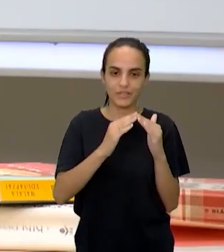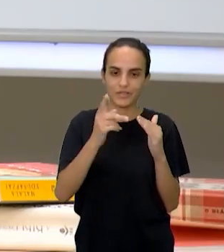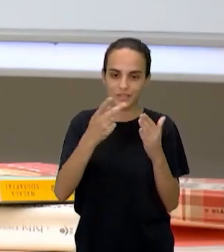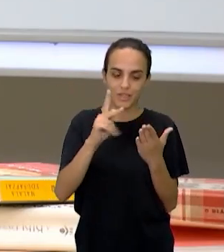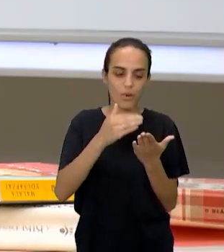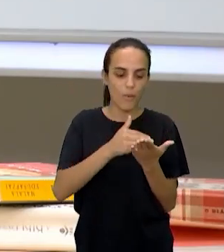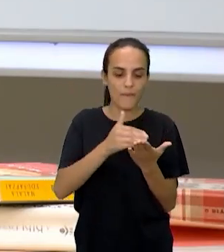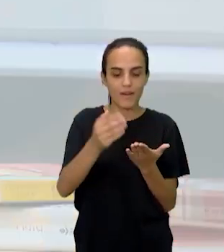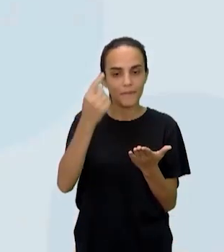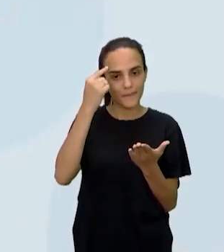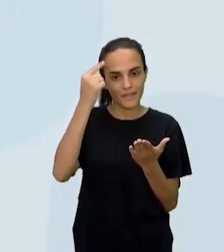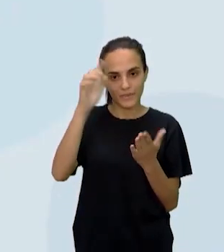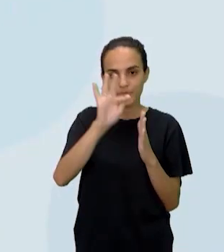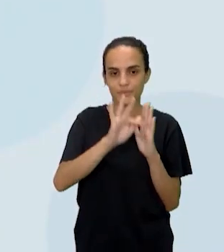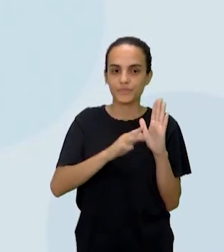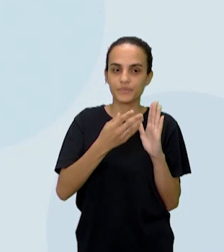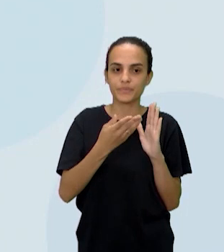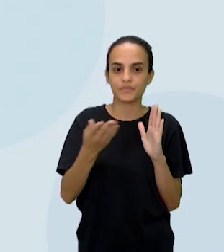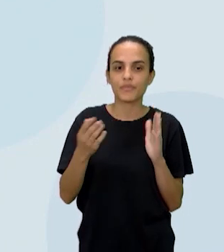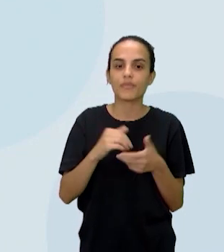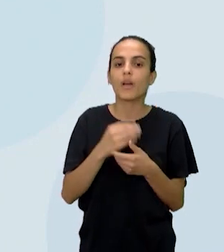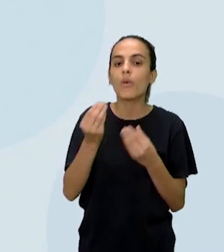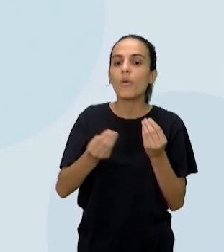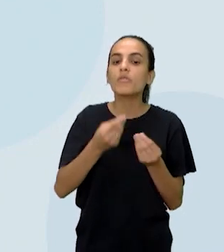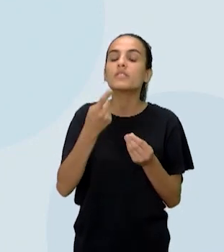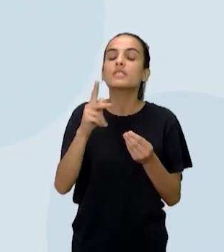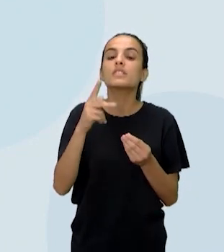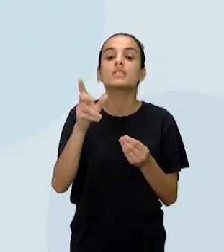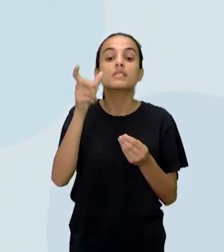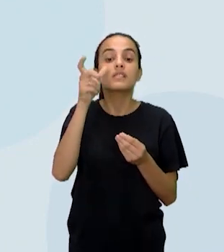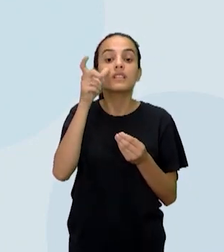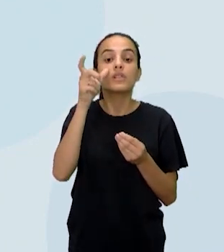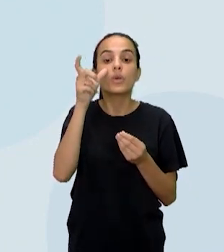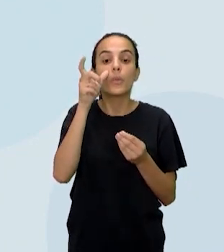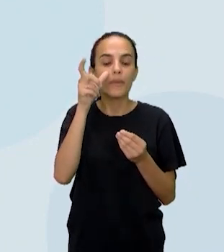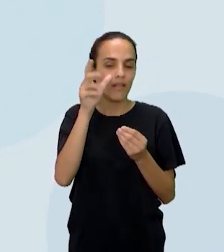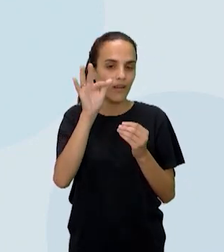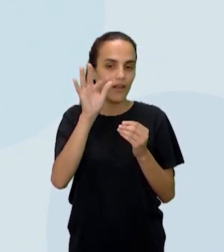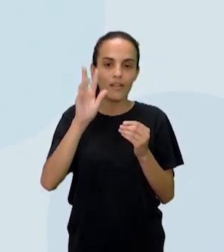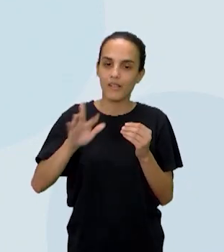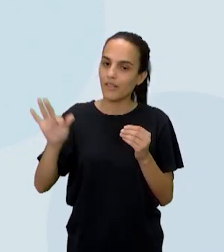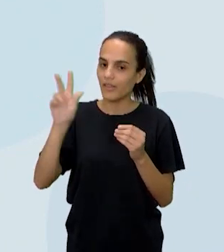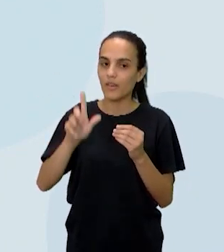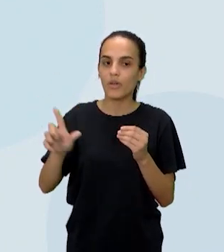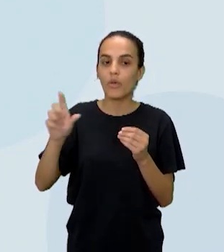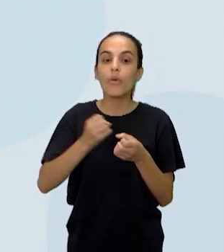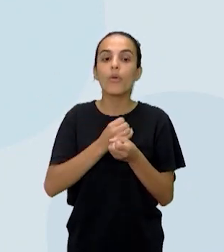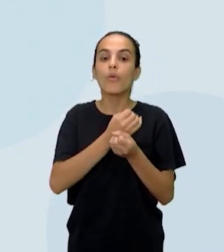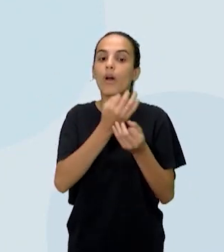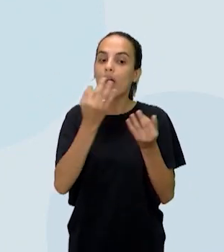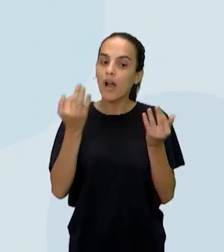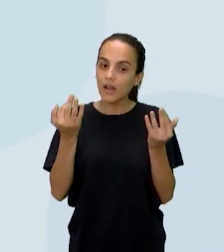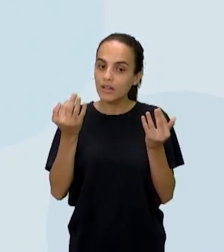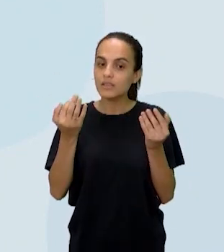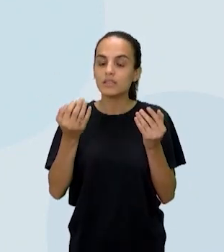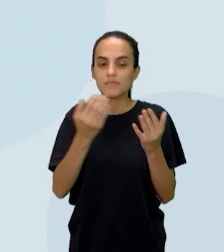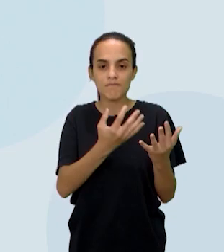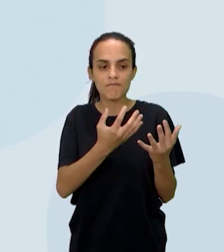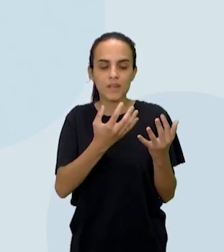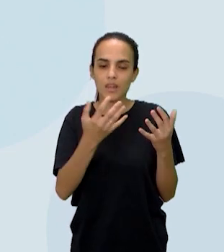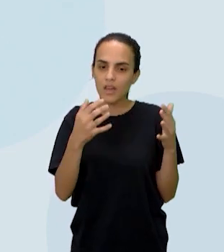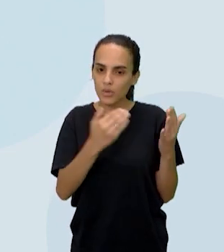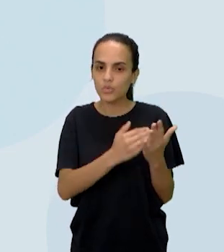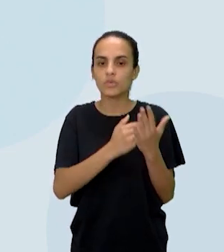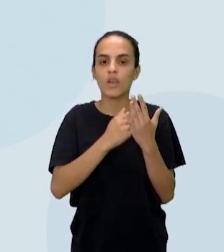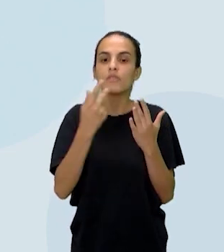a pensar no texto de vocês. Como você se interessou por literatura? Quais fatores influenciaram,